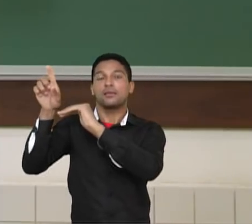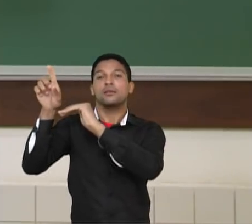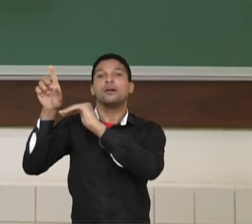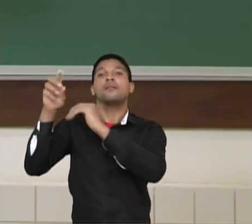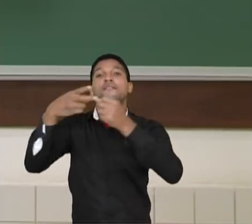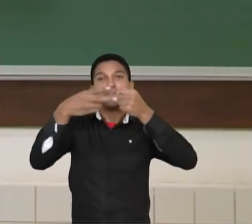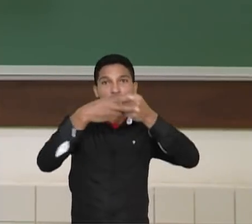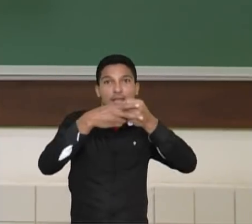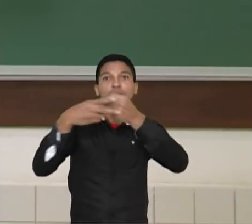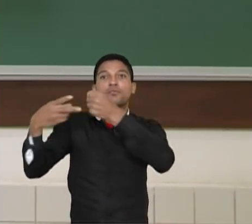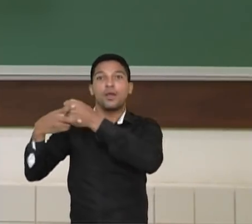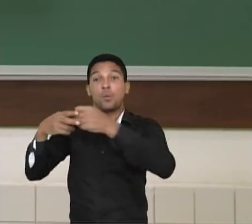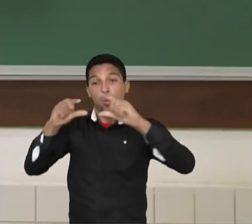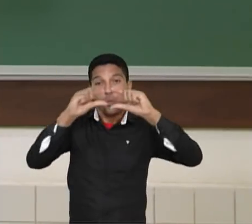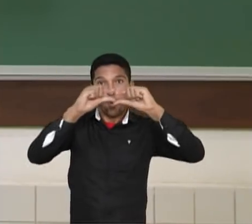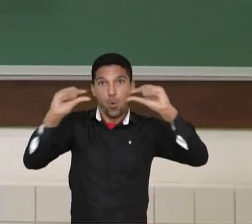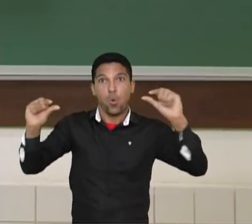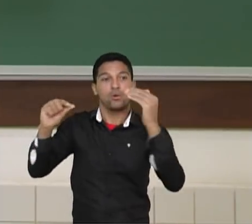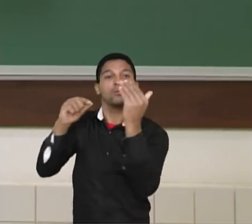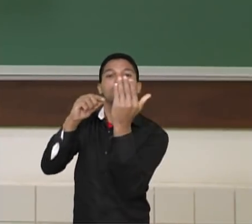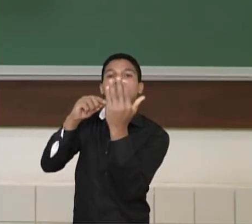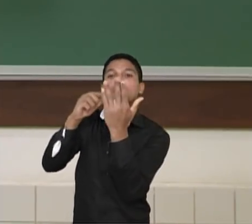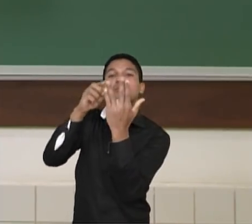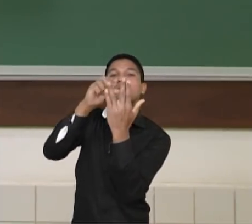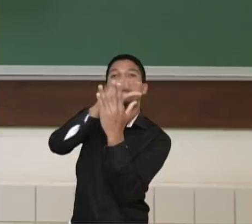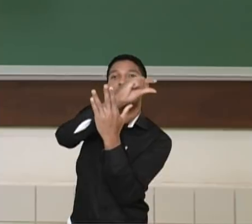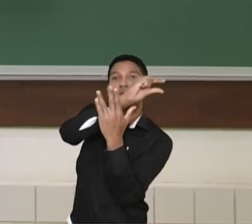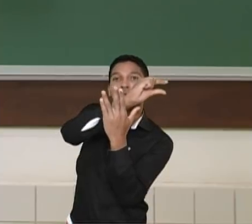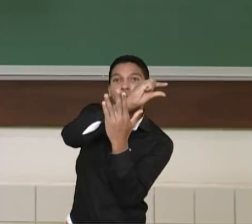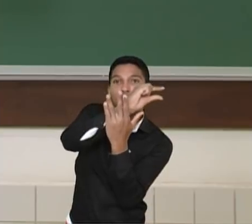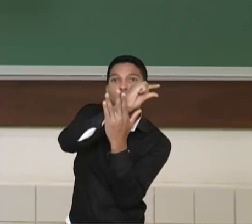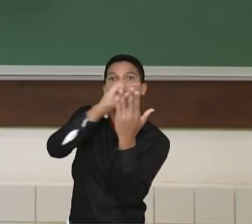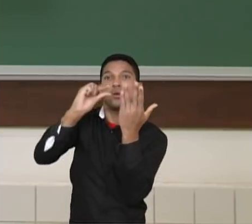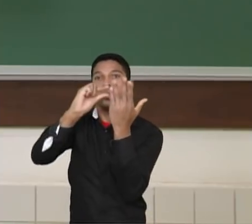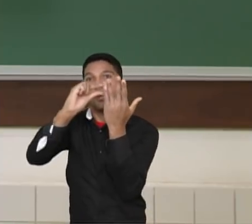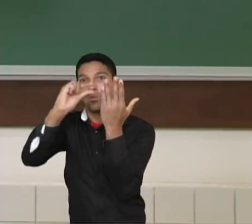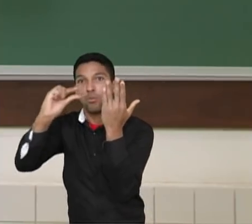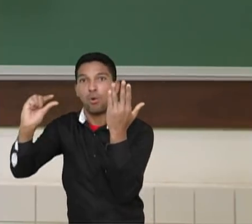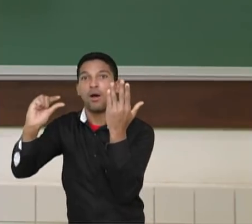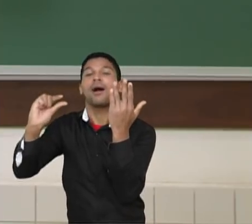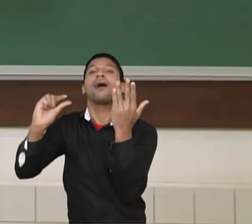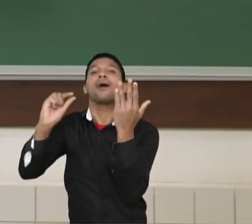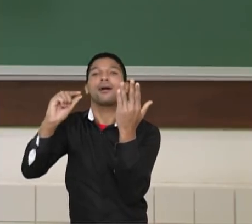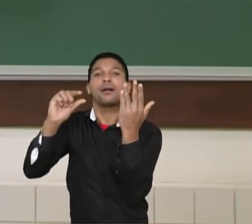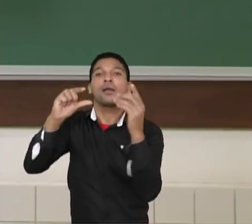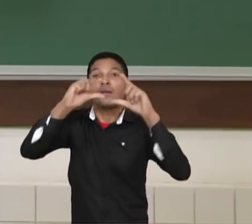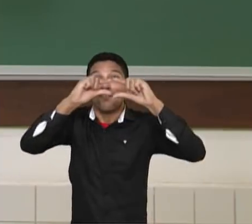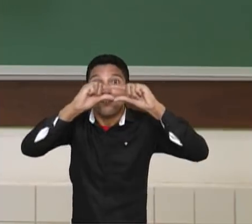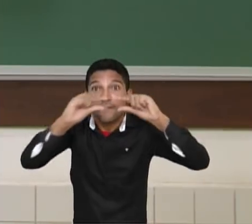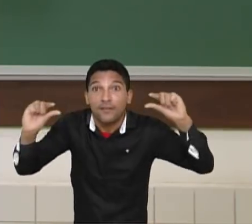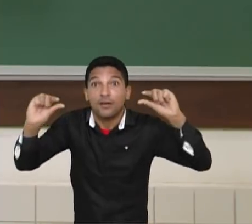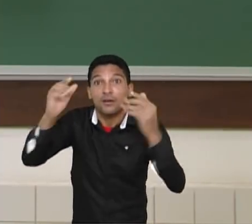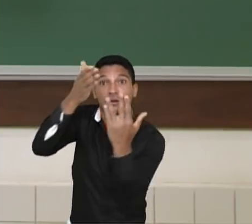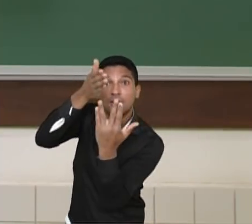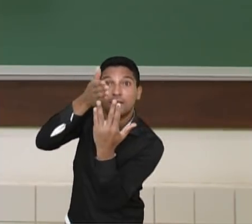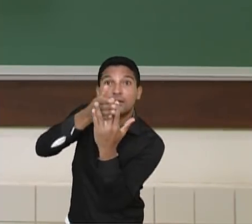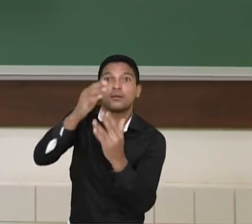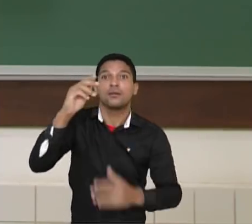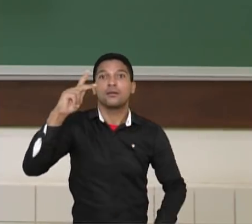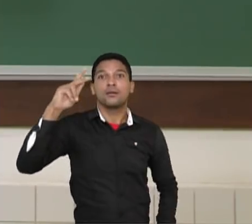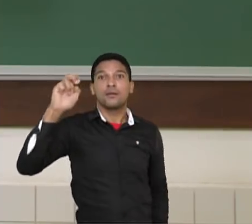nós podemos considerar período. E uma só. Se eu tivesse apenas uma oração, eu também poderia considerar